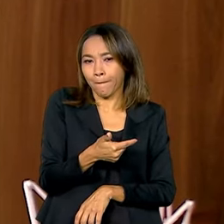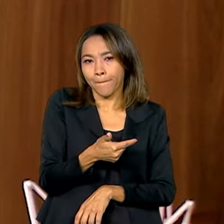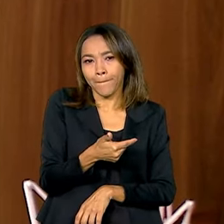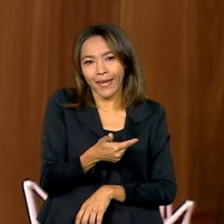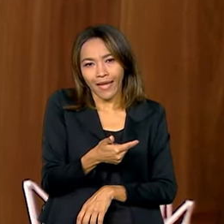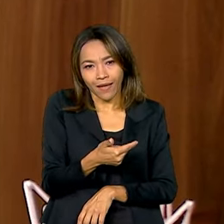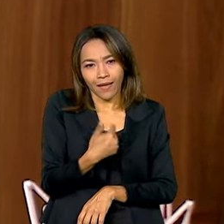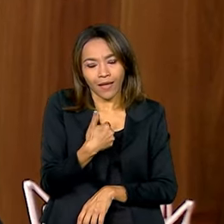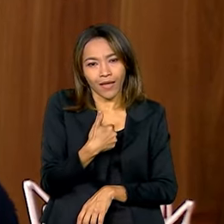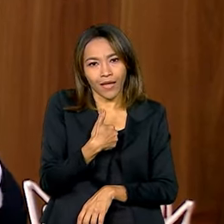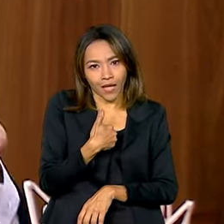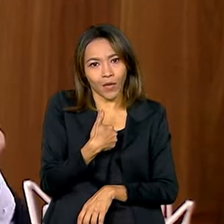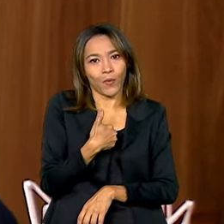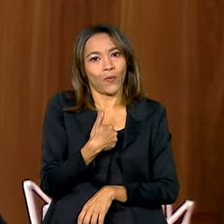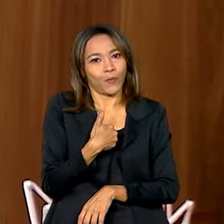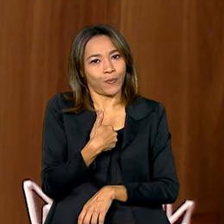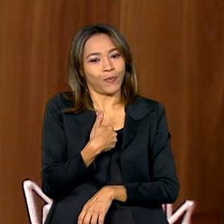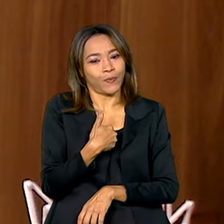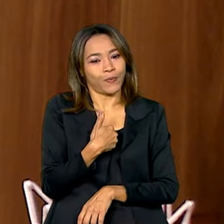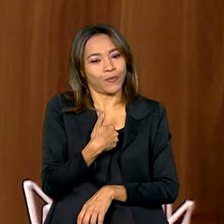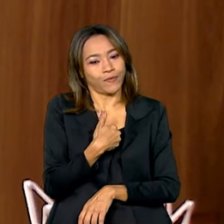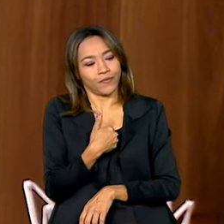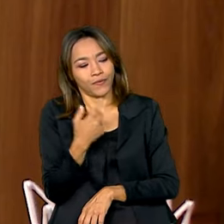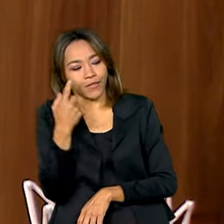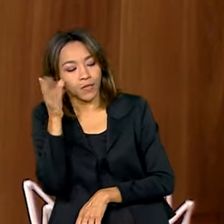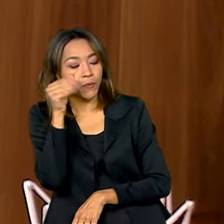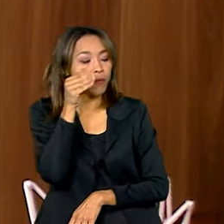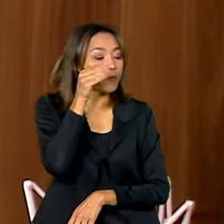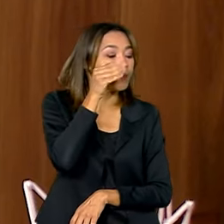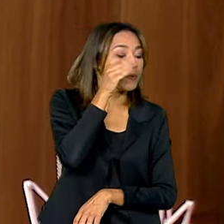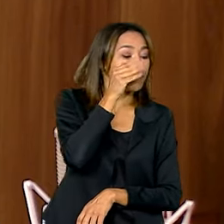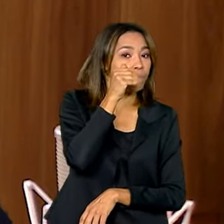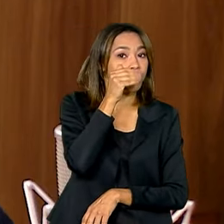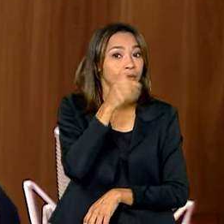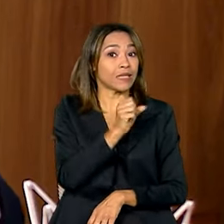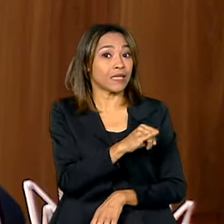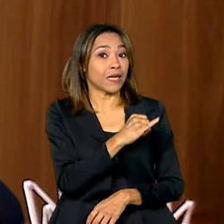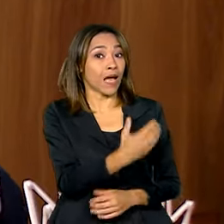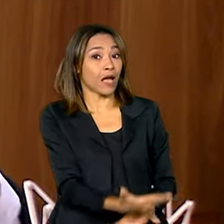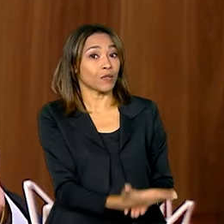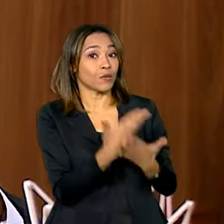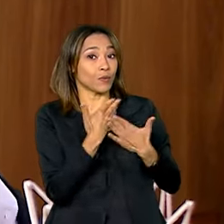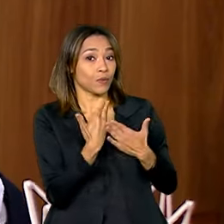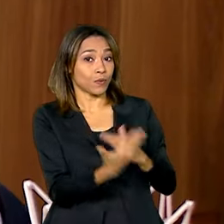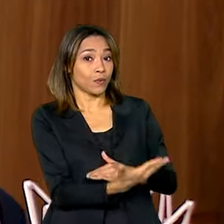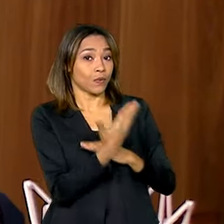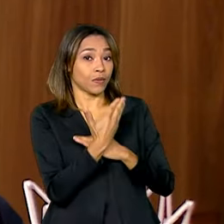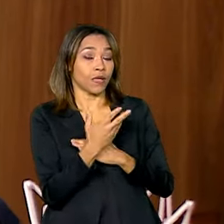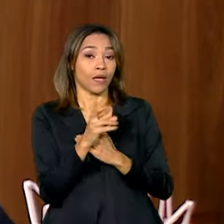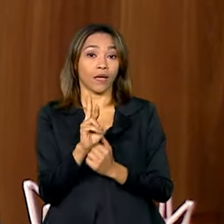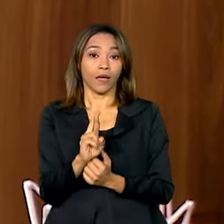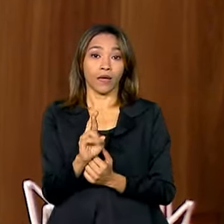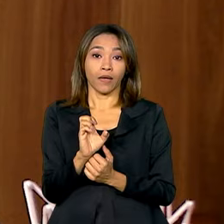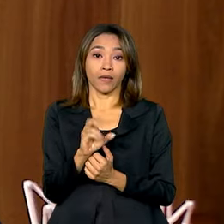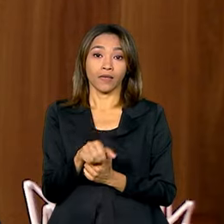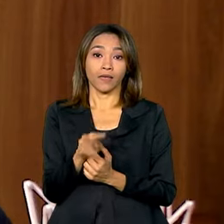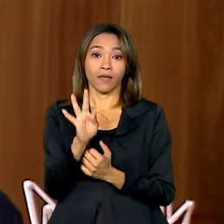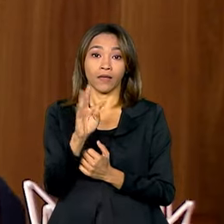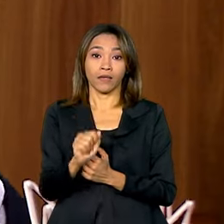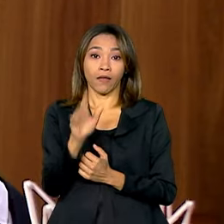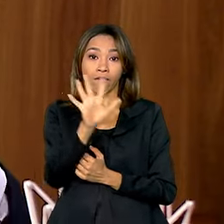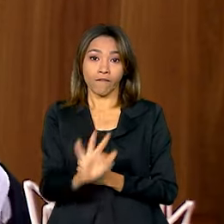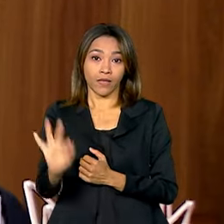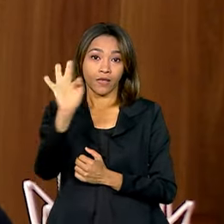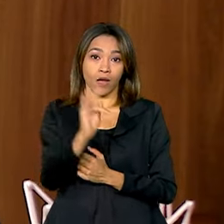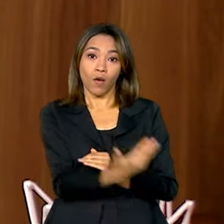inclusive fiz um expediente à Receita Federal, nós estamos tentando ver se a Receita entra na parceria para que a gente possa, quem sabe,